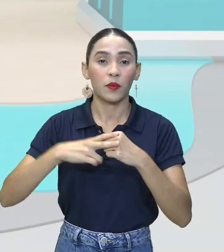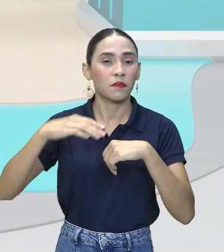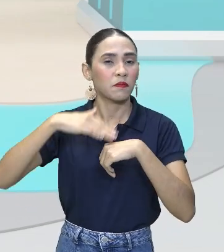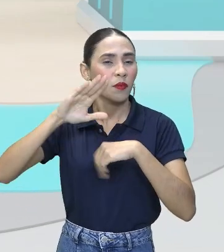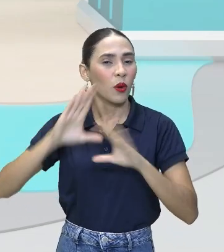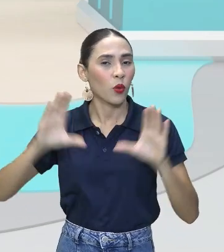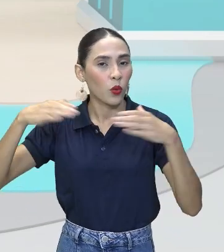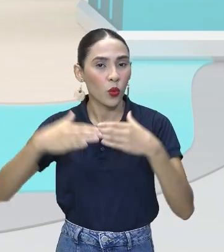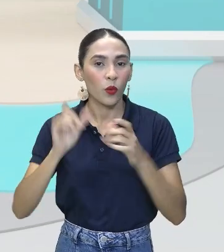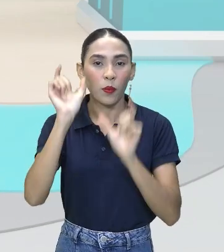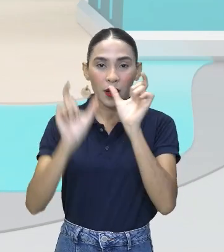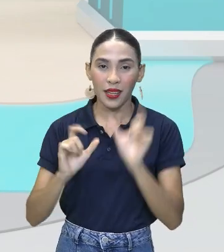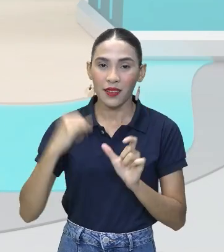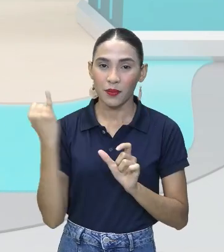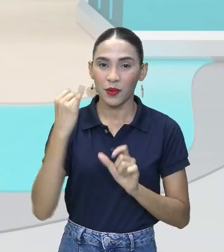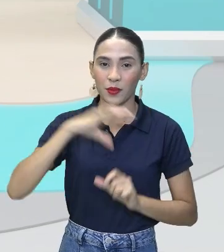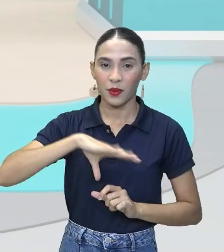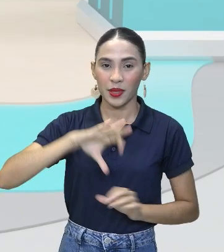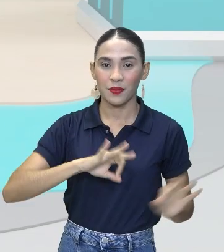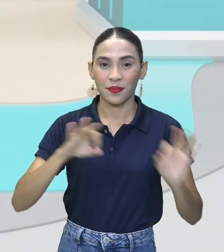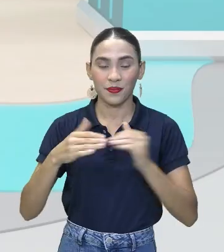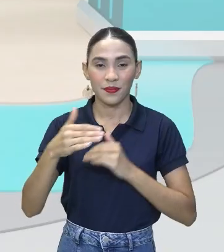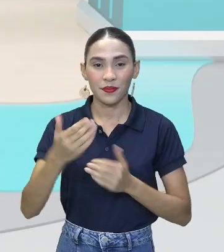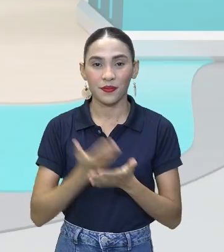de palavras da língua portuguesa. Vamos à nossa aula.